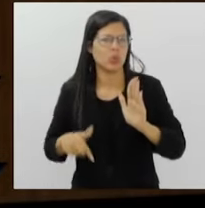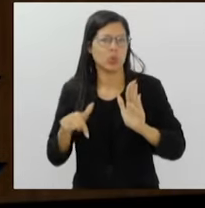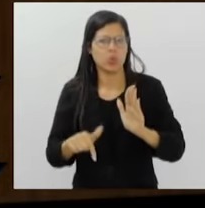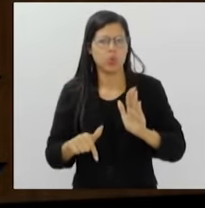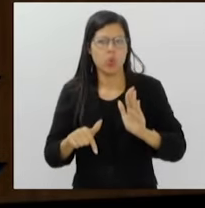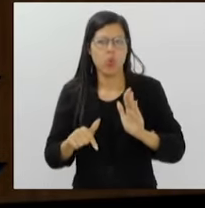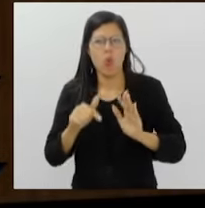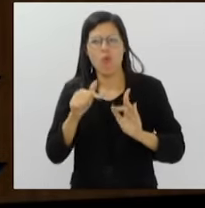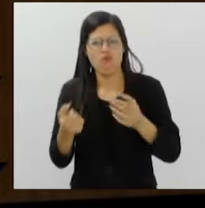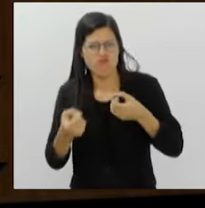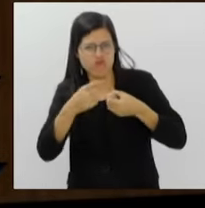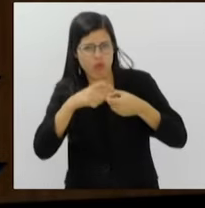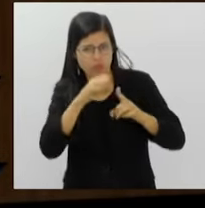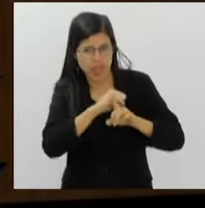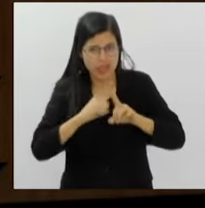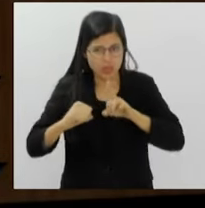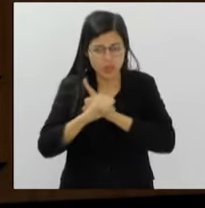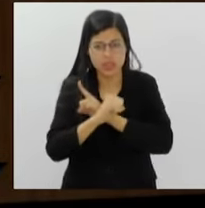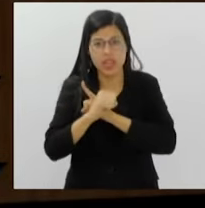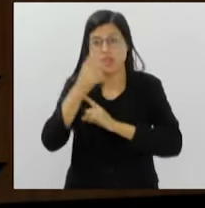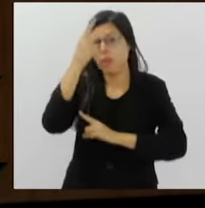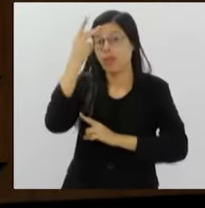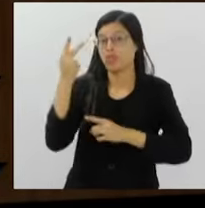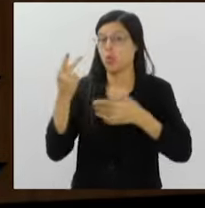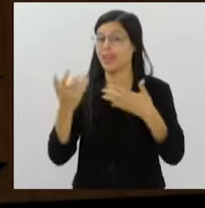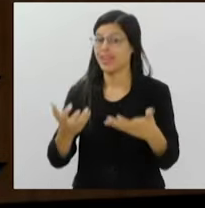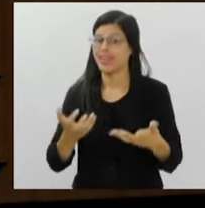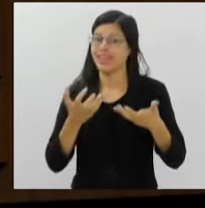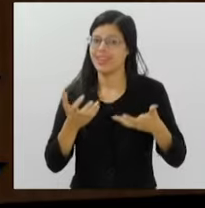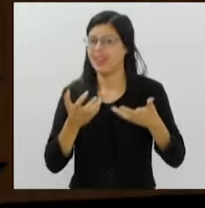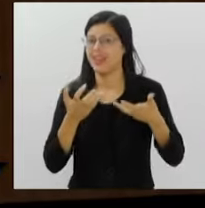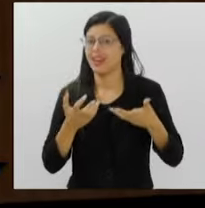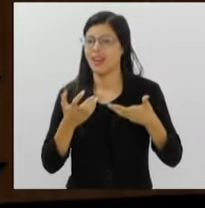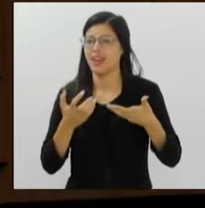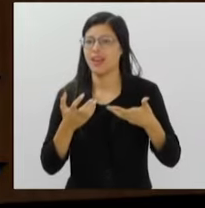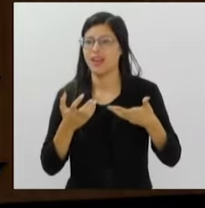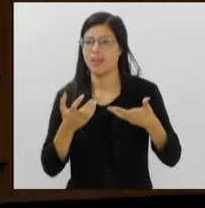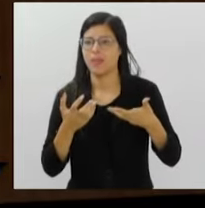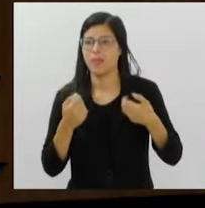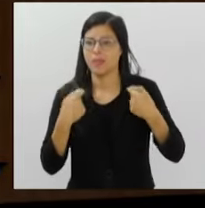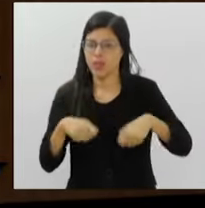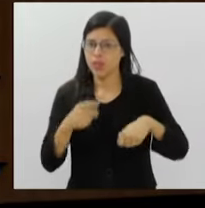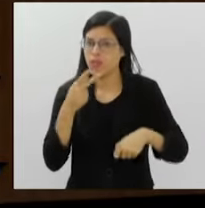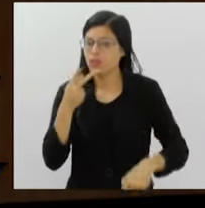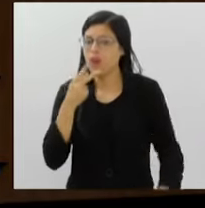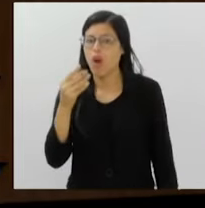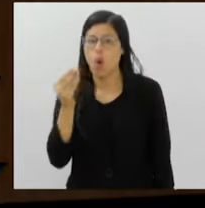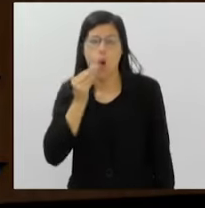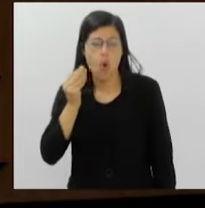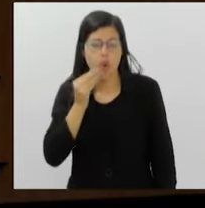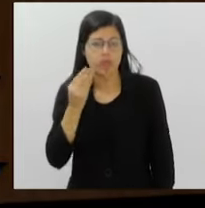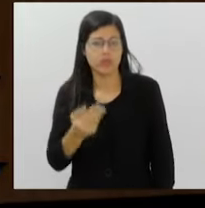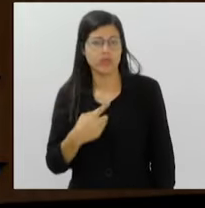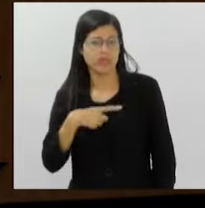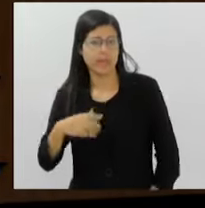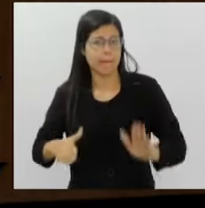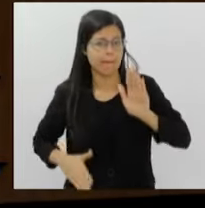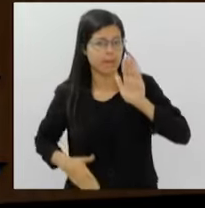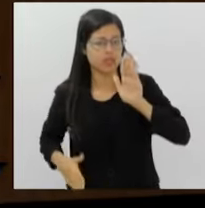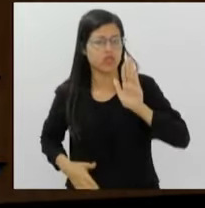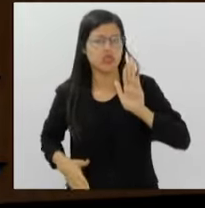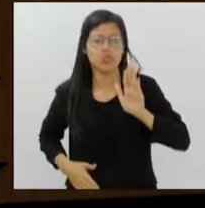Ressocialização é para quem quer. É preciso que eu diga o óbvio, tem bandido que